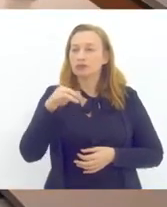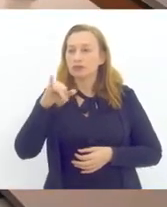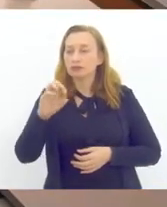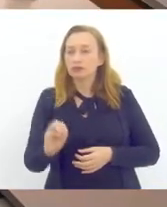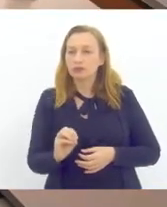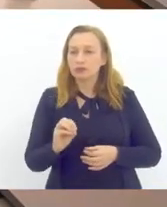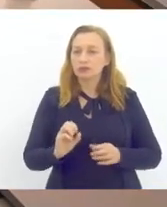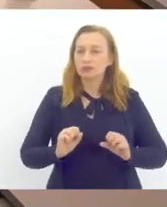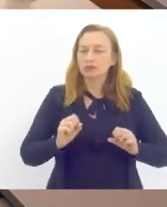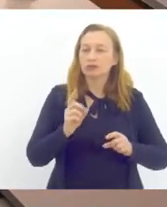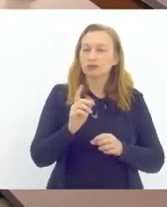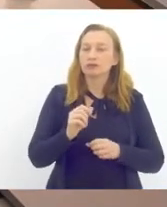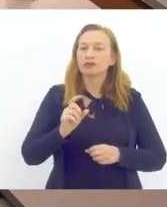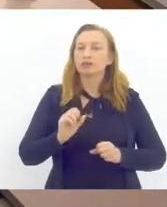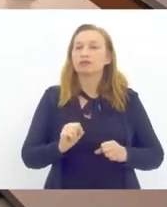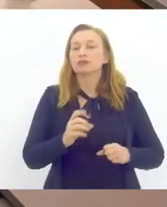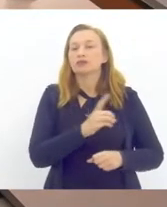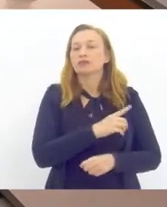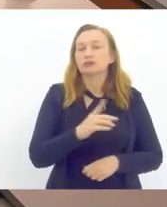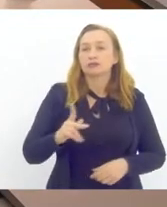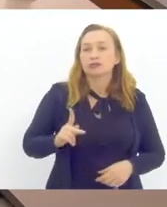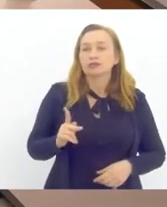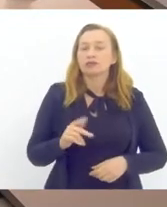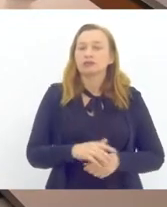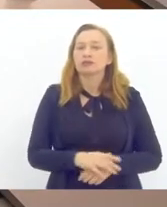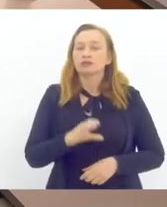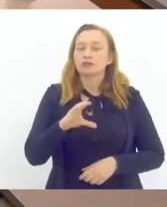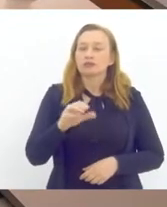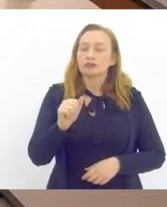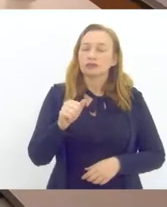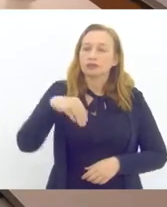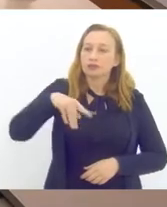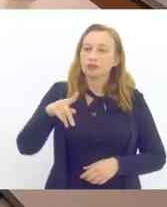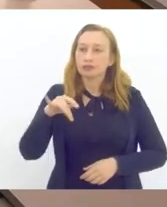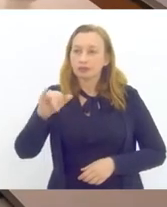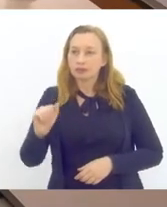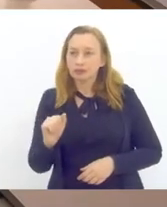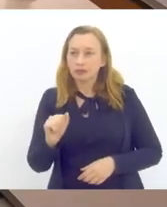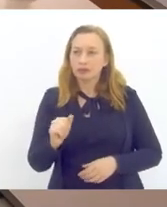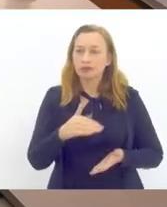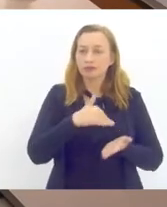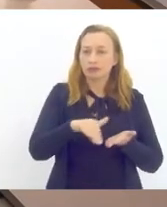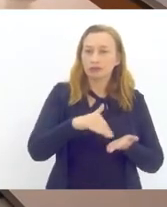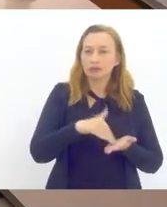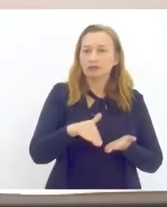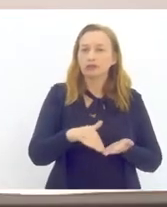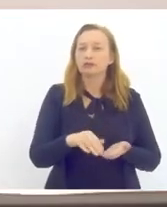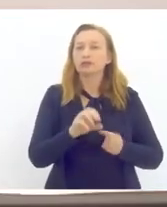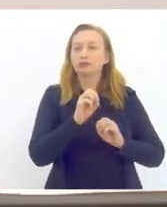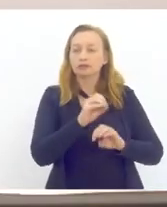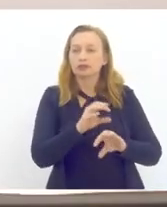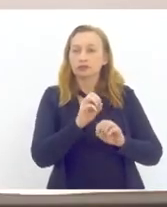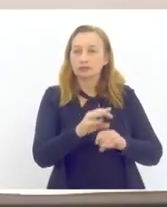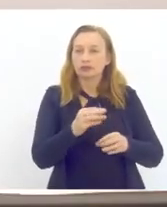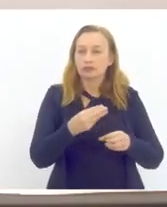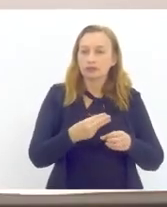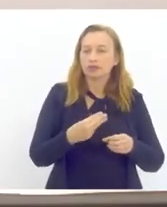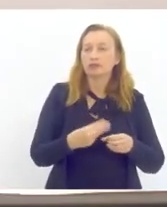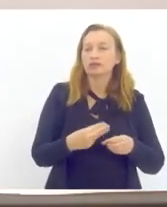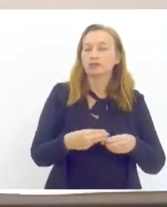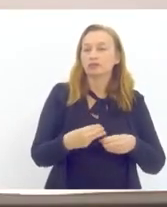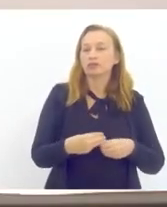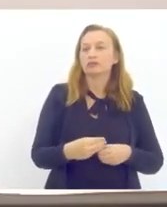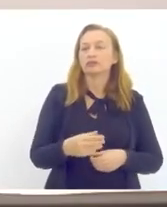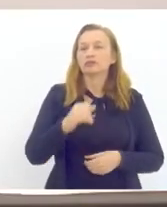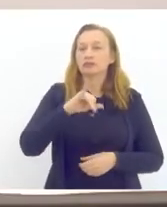público, a Camila Ferreiro, da Secretaria Municipal de Educação, a Juliana